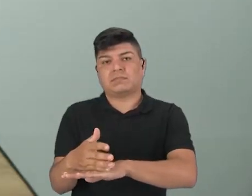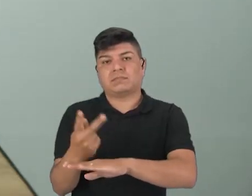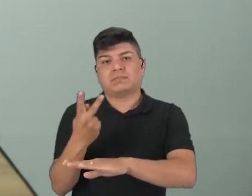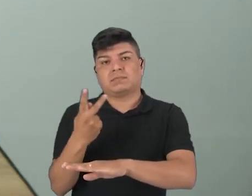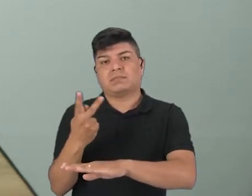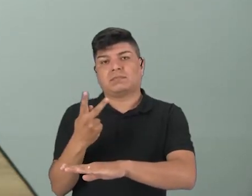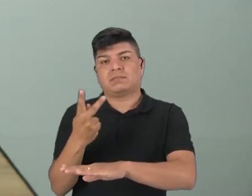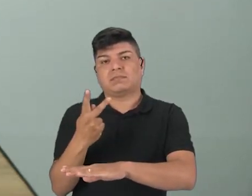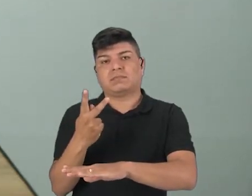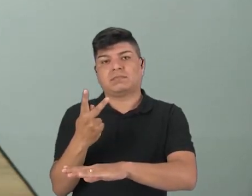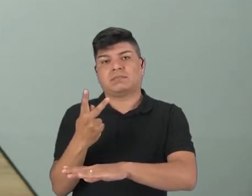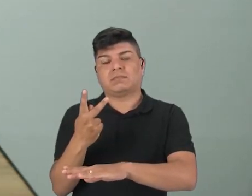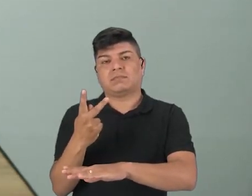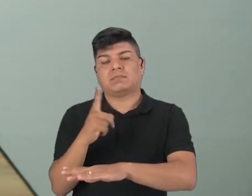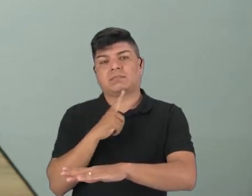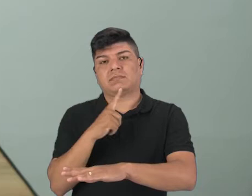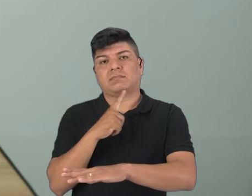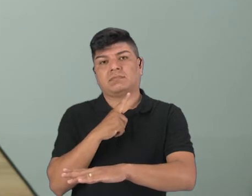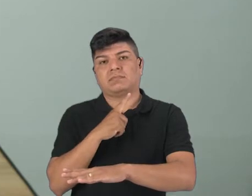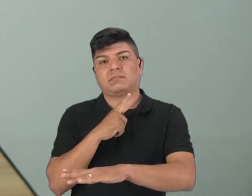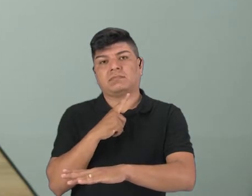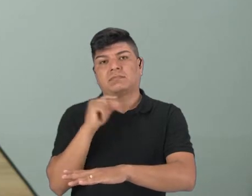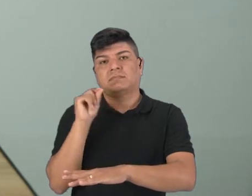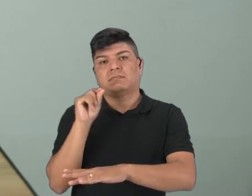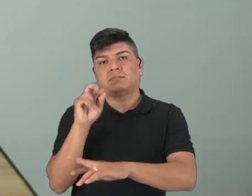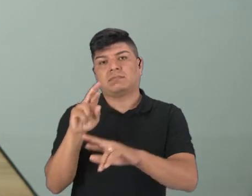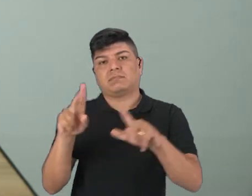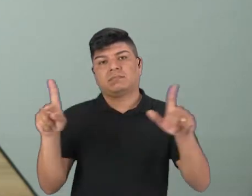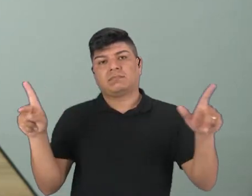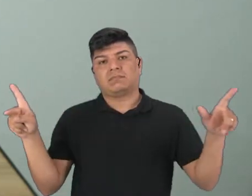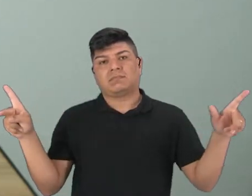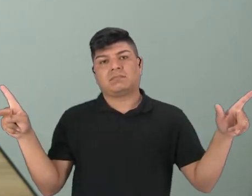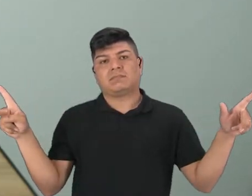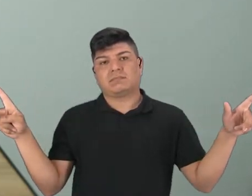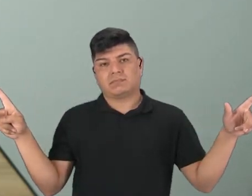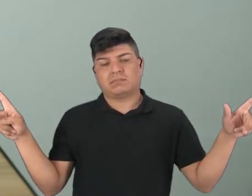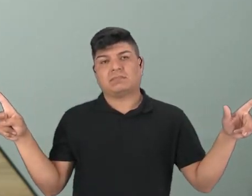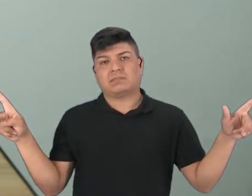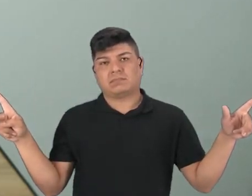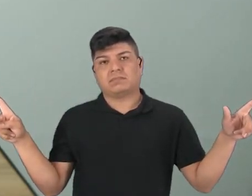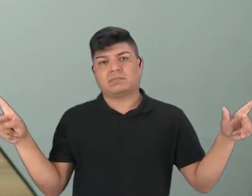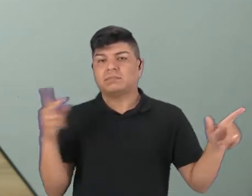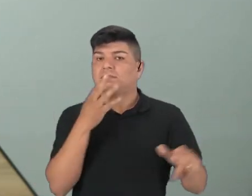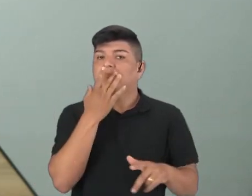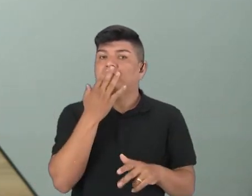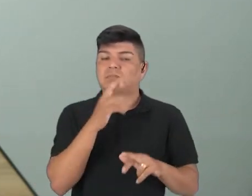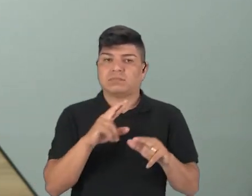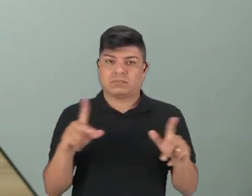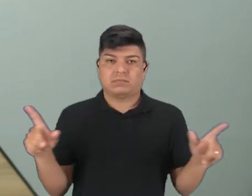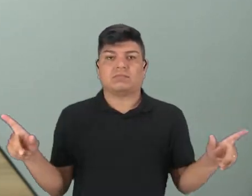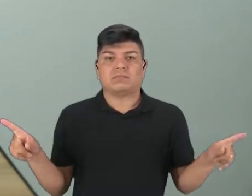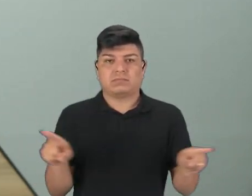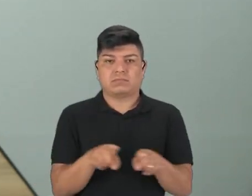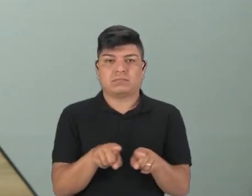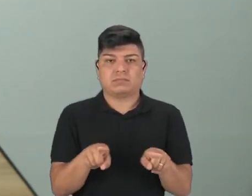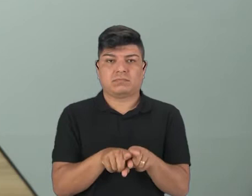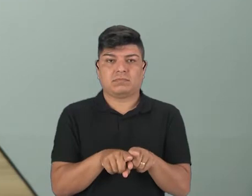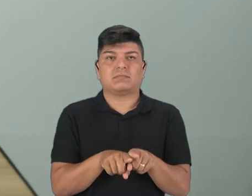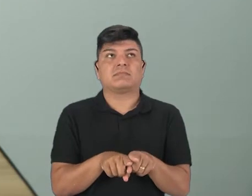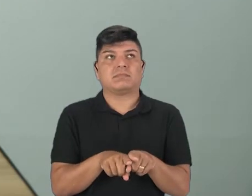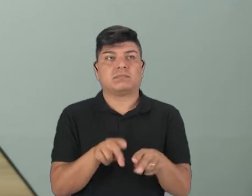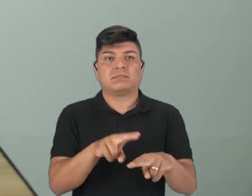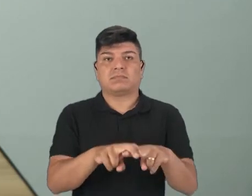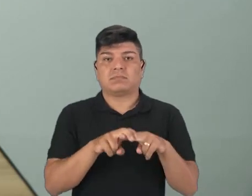essas duas têm formas diferentes, têm formas e cores diferentes,